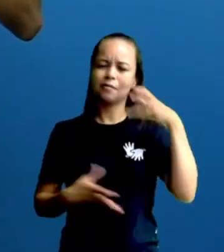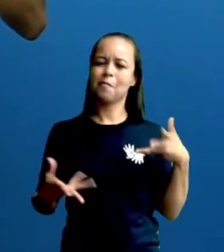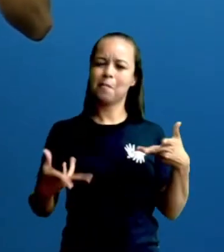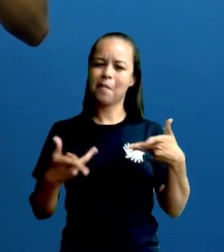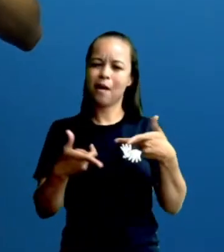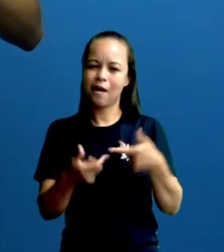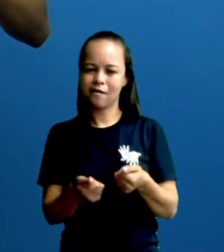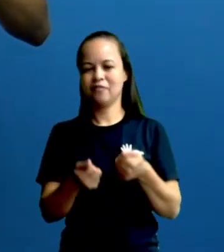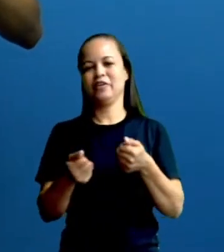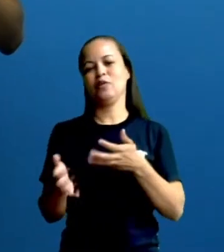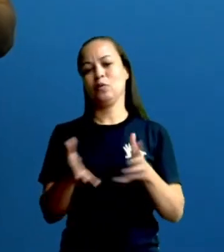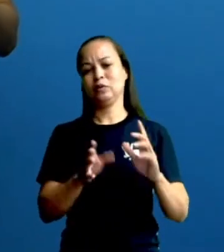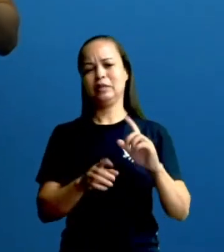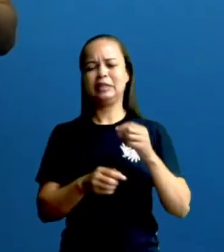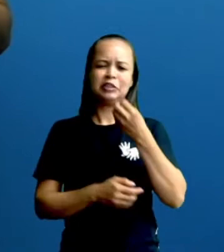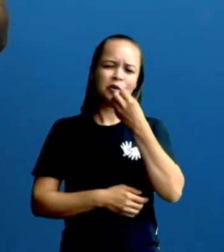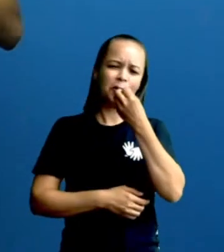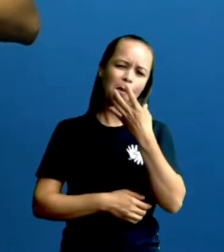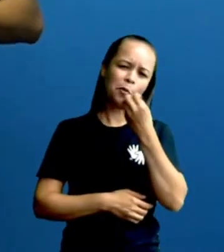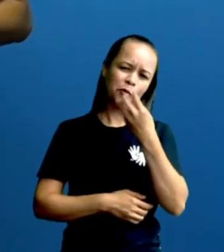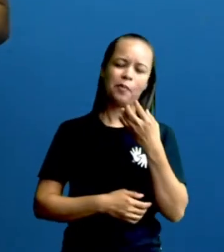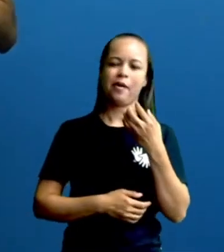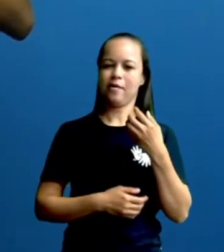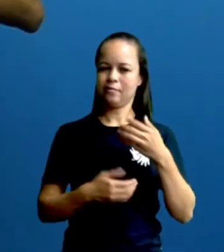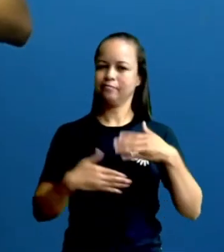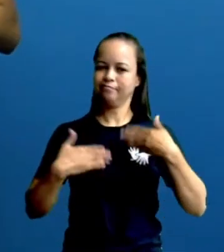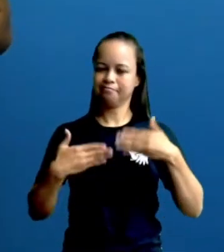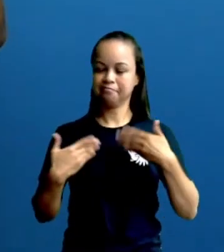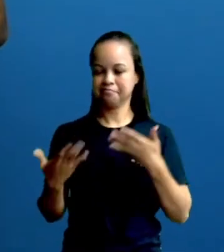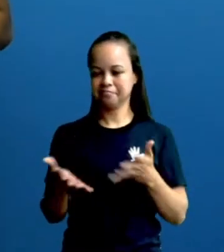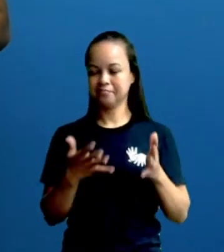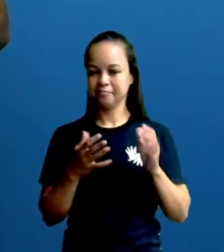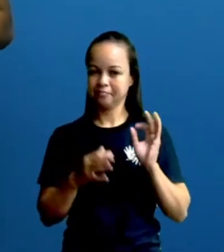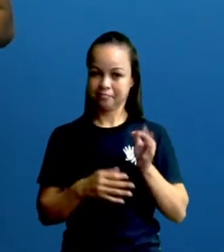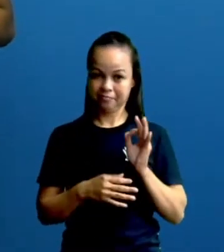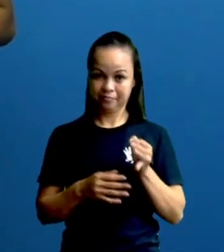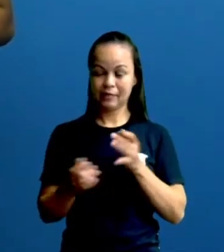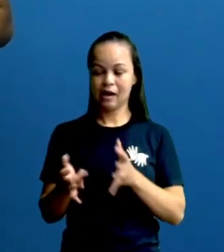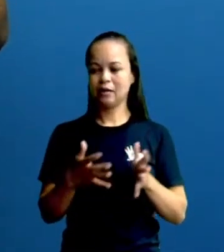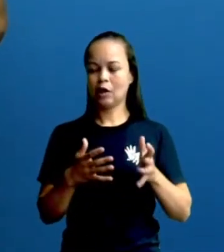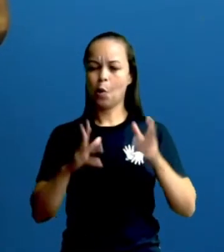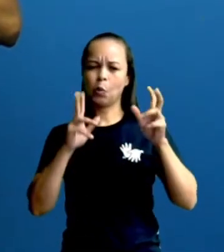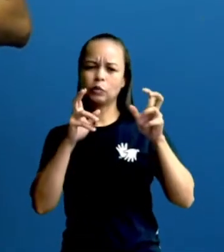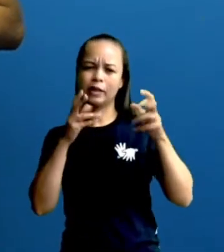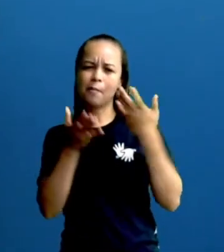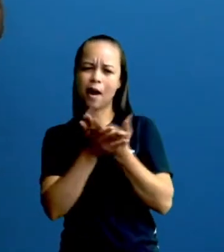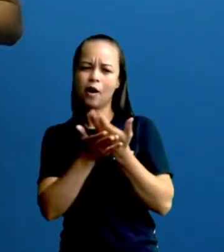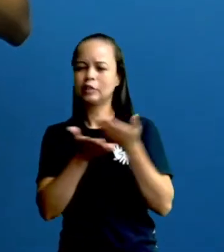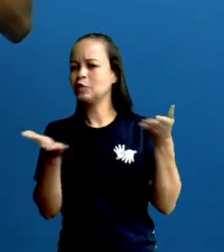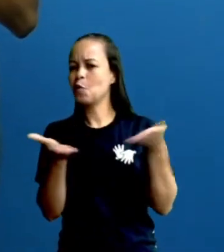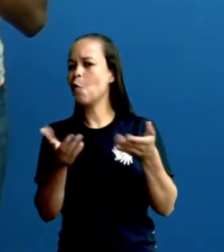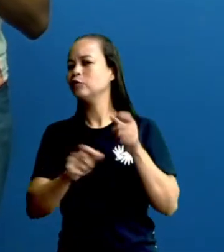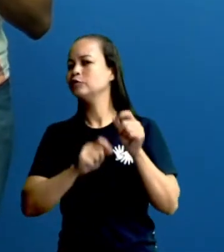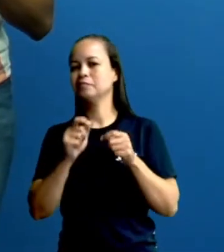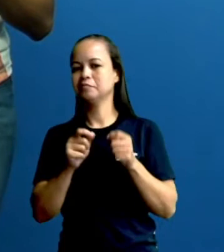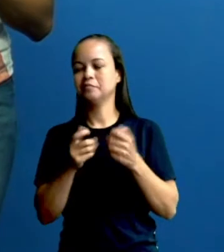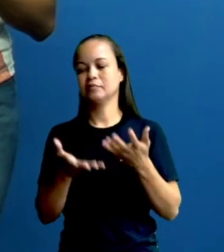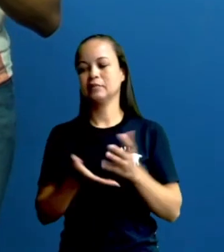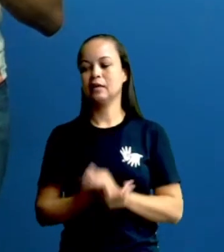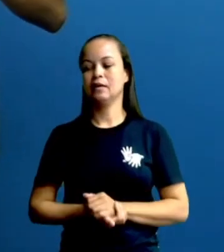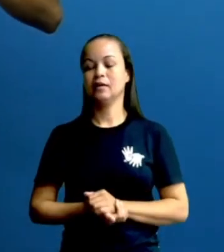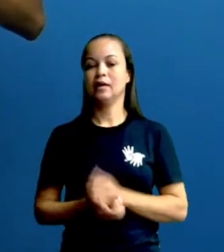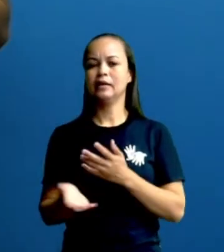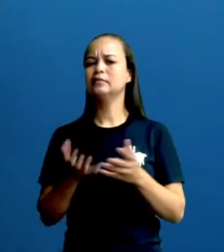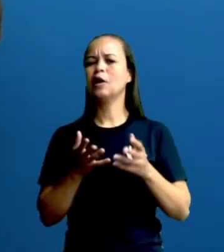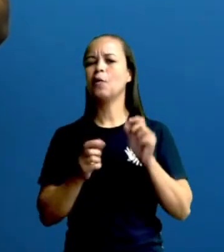que seja bem, mas bem divertido, certo? Vamos saber qual é o tema da aula de hoje? Let's go! Tirinhas,